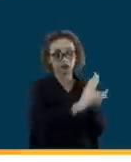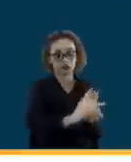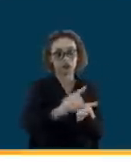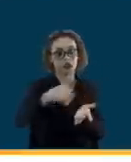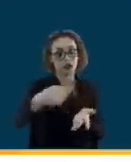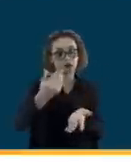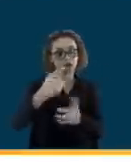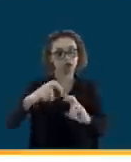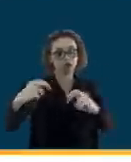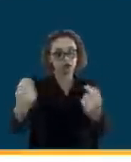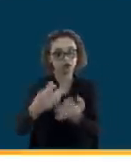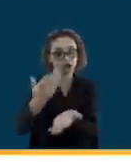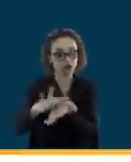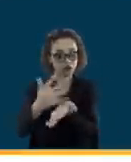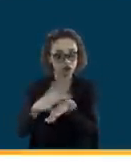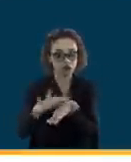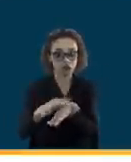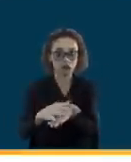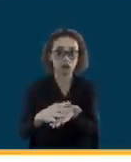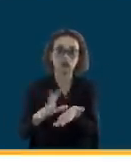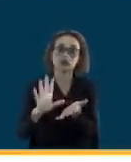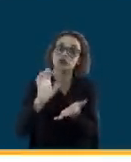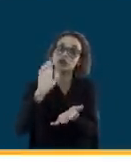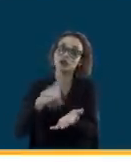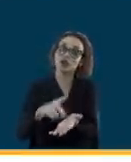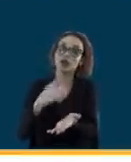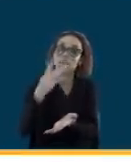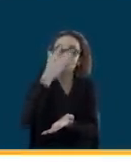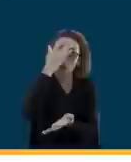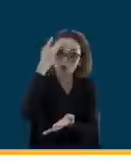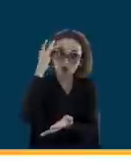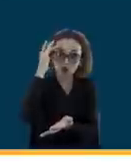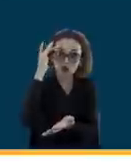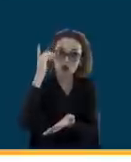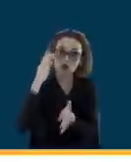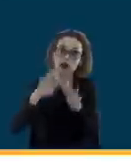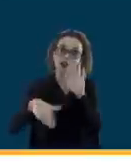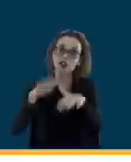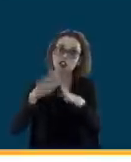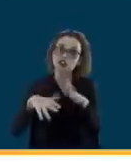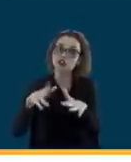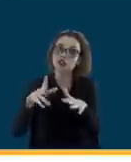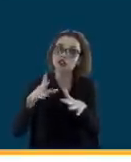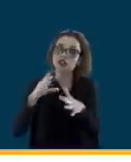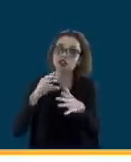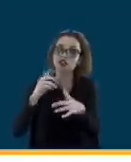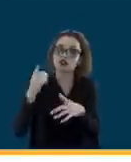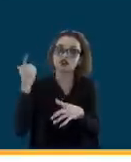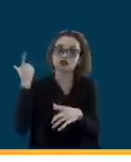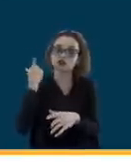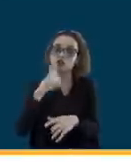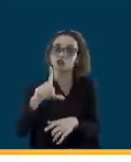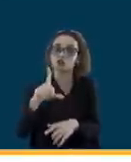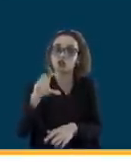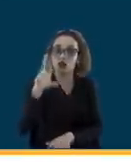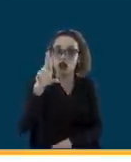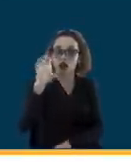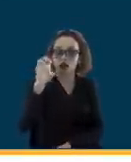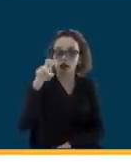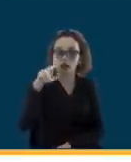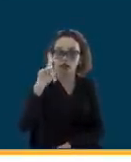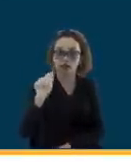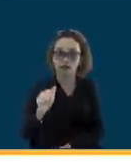E que são pessoas que, por vezes, nem foram contempladas com renda, porque não estavam ali no limite de 28 mil, ou